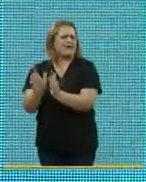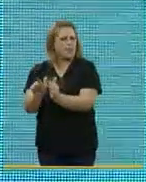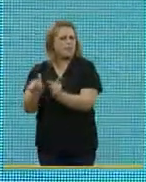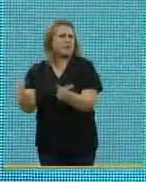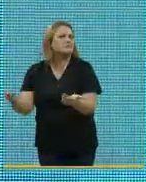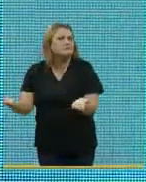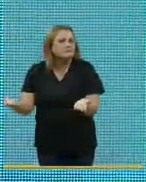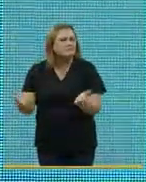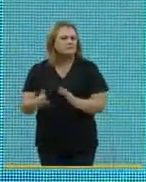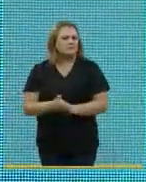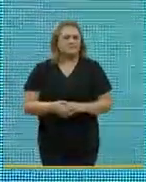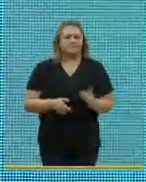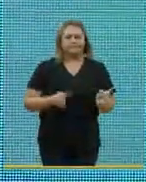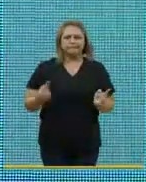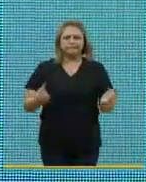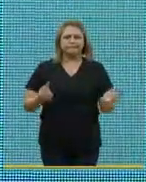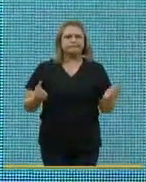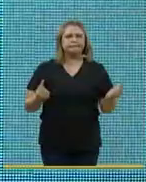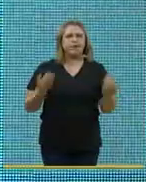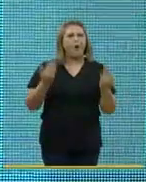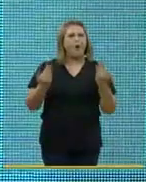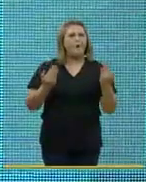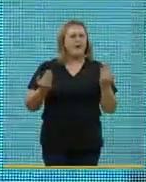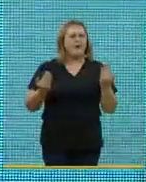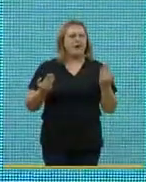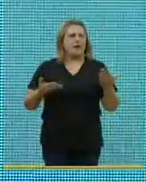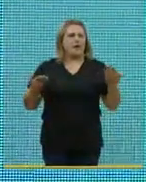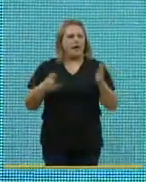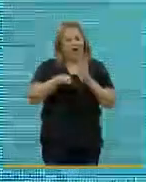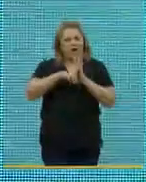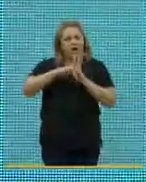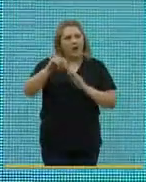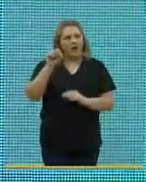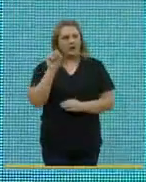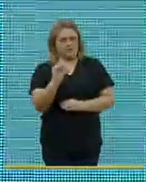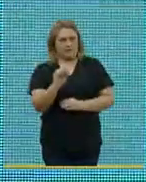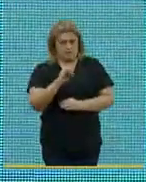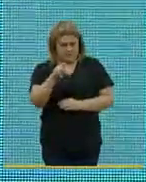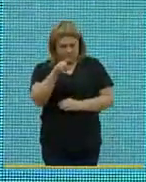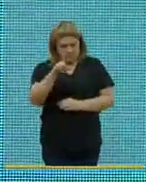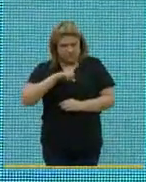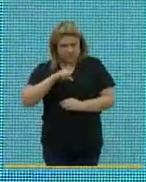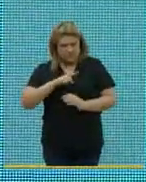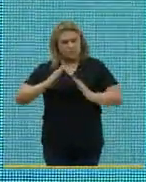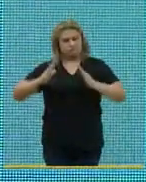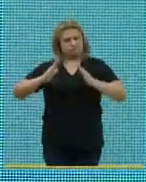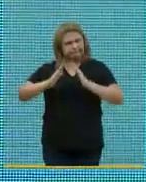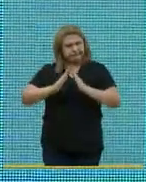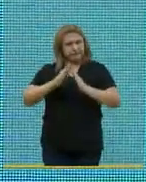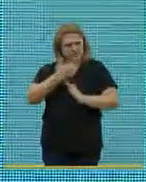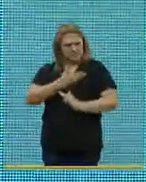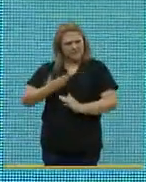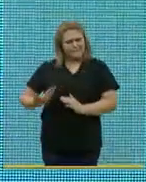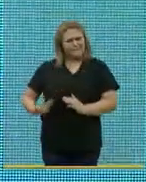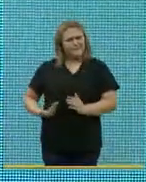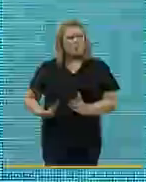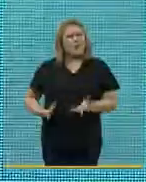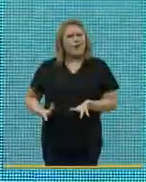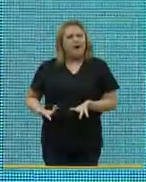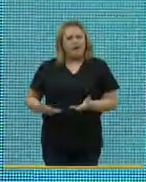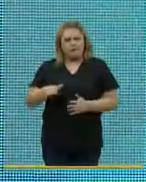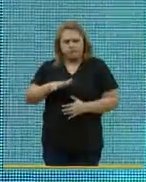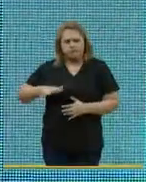aí porque esse é a lei do menor esforço que você já tem um patrimônio público qualificado adaptar isso pra fazer com que as populações